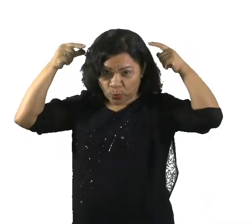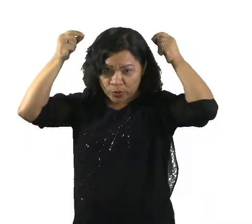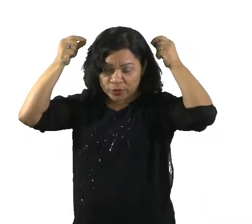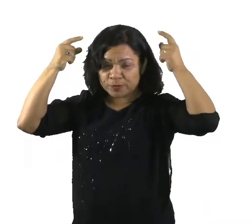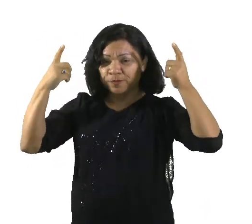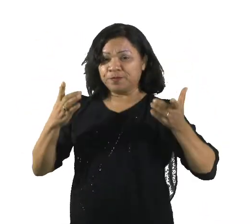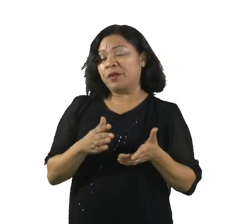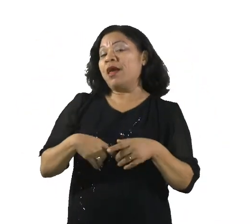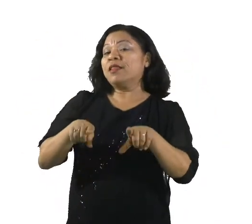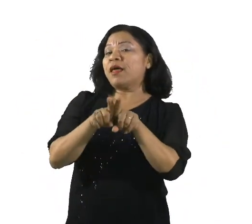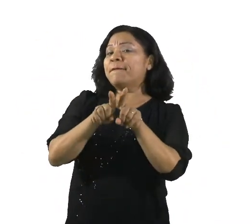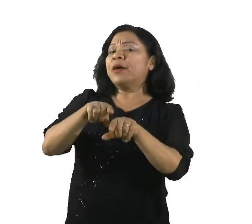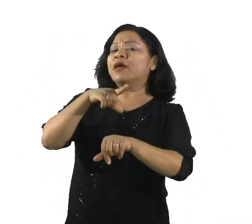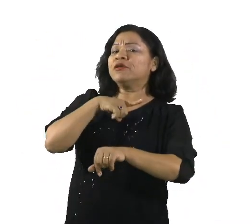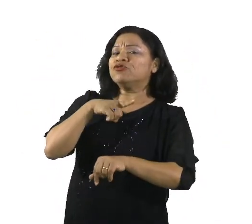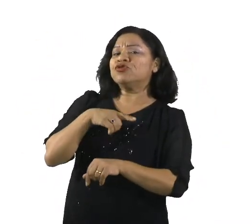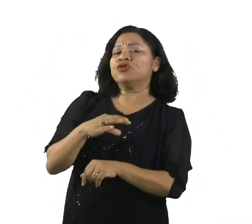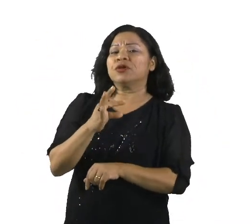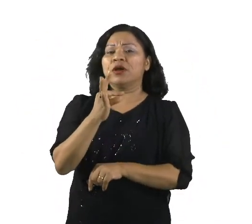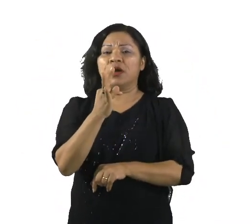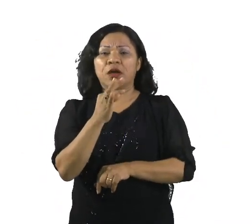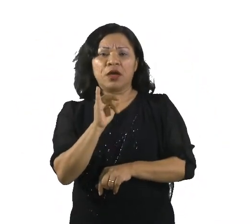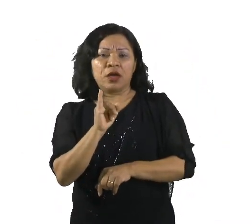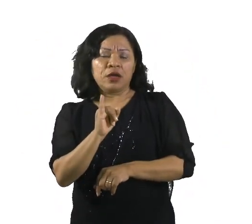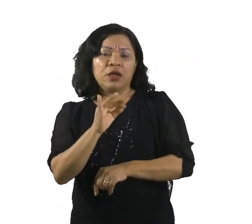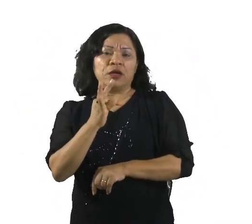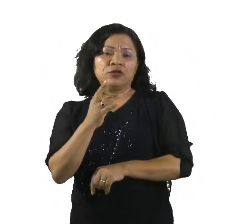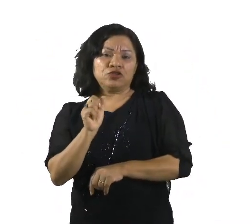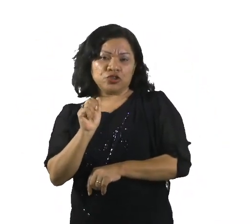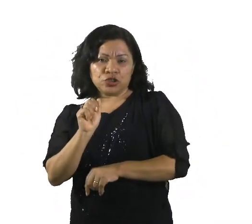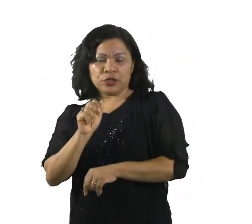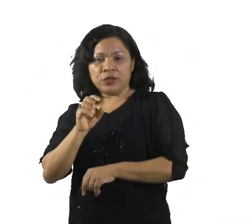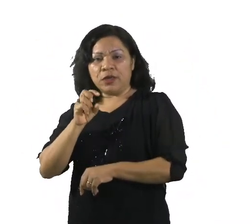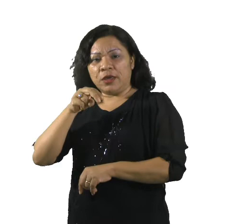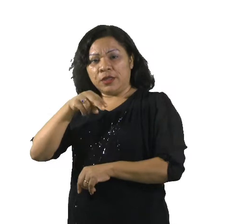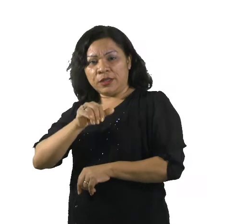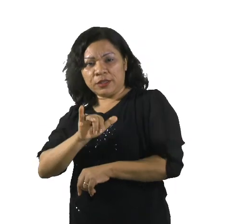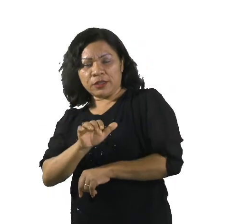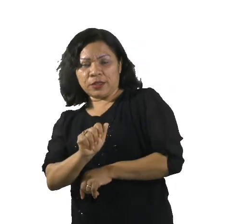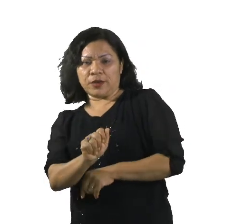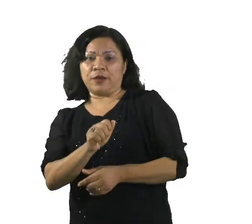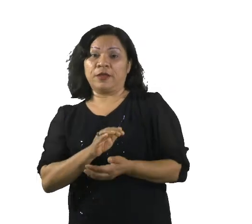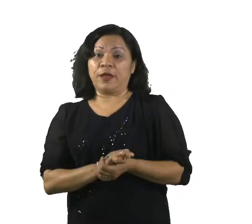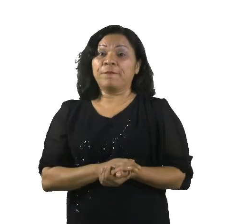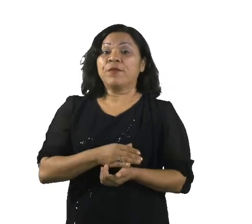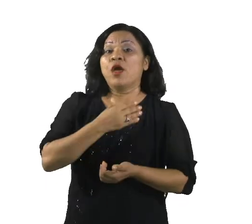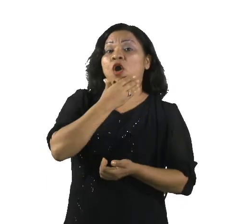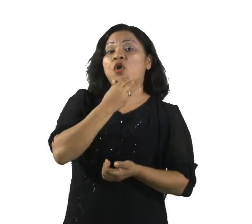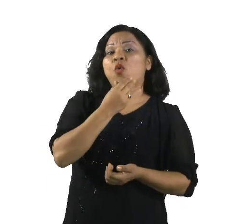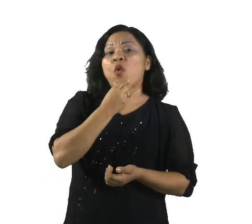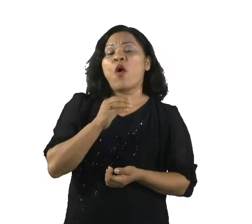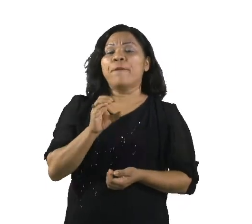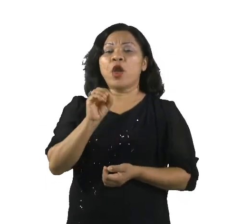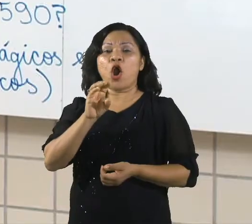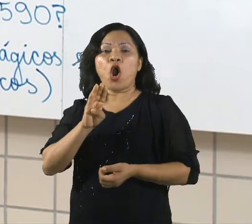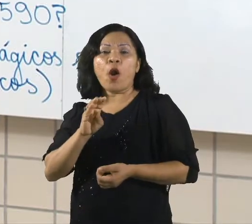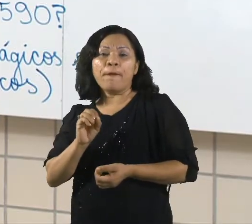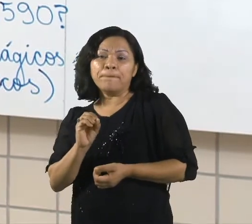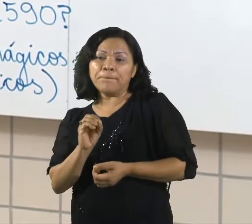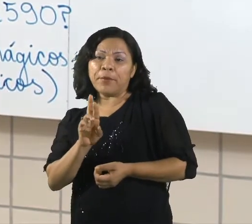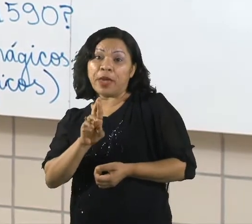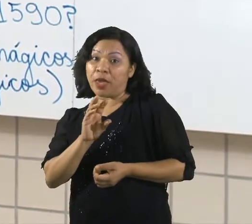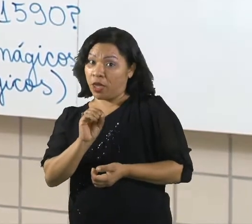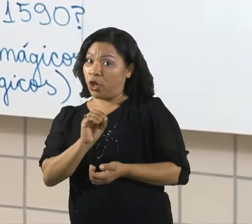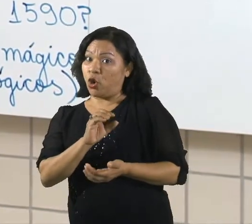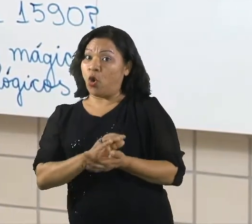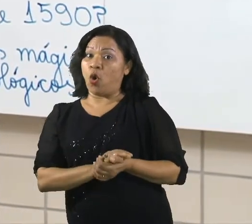também Titânia, rainha das fadas, e o seu marido Oberon, rei dos elfos. Olha aí uma informação